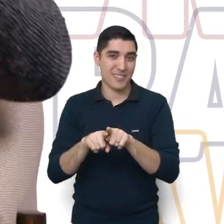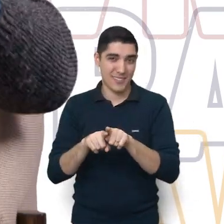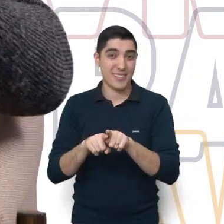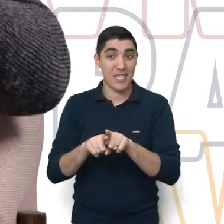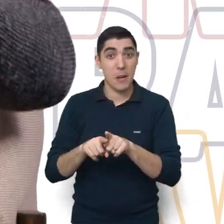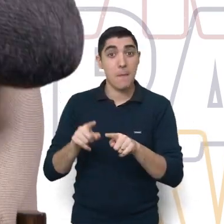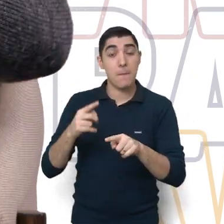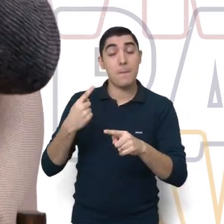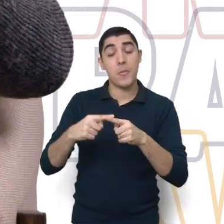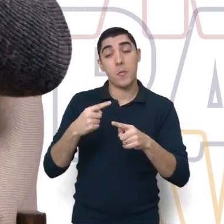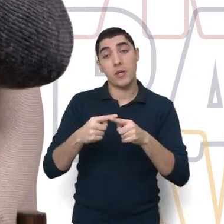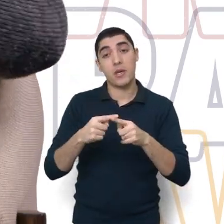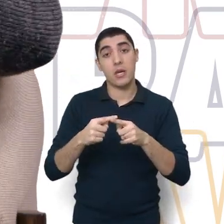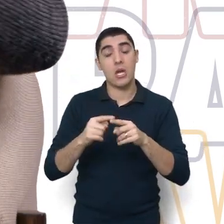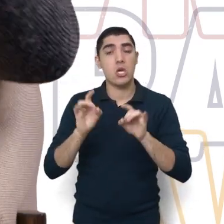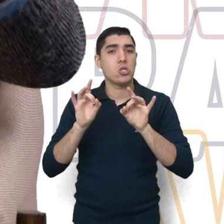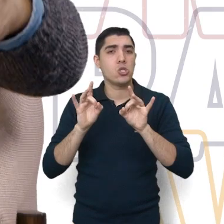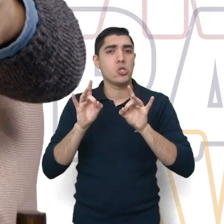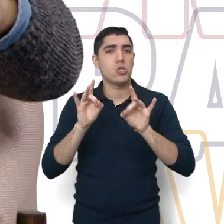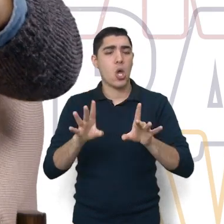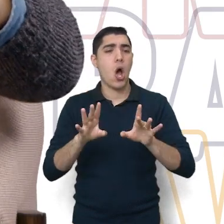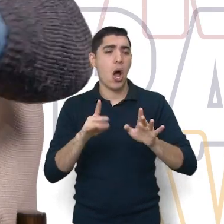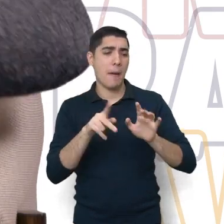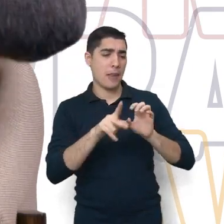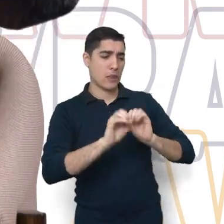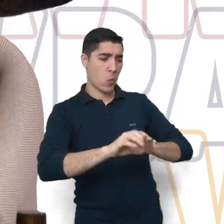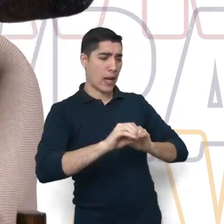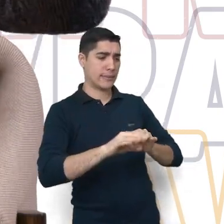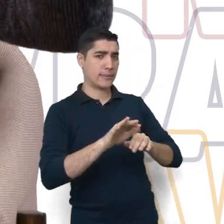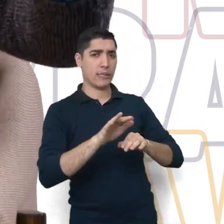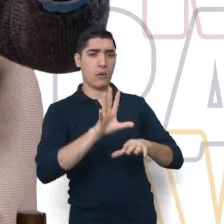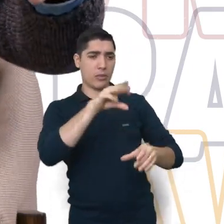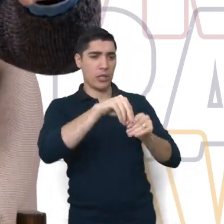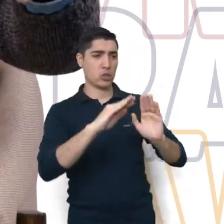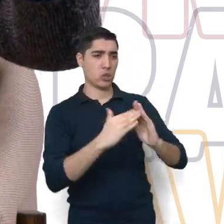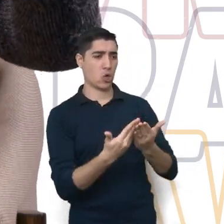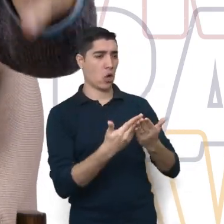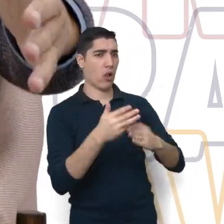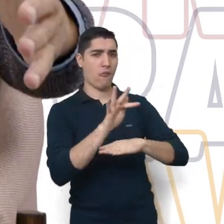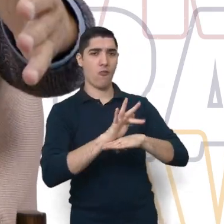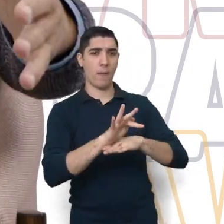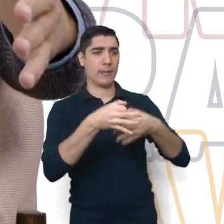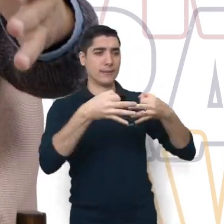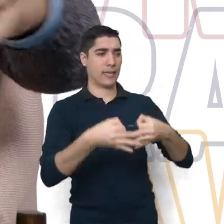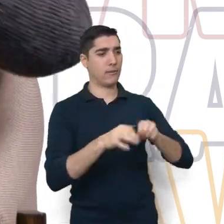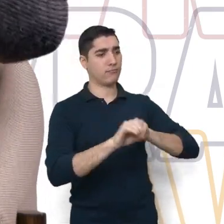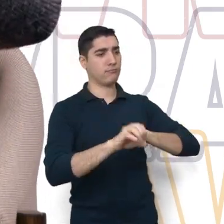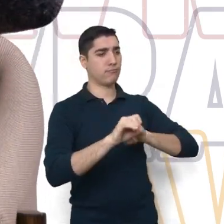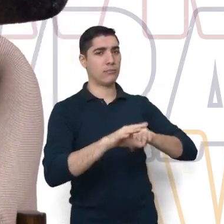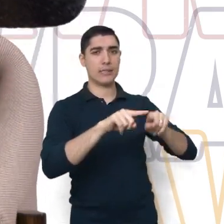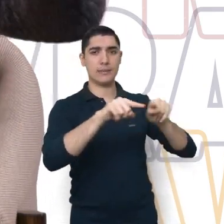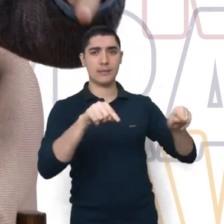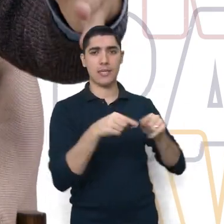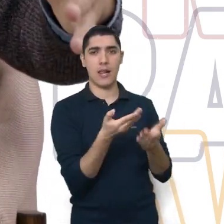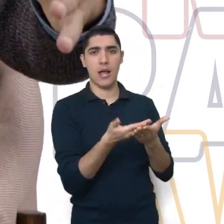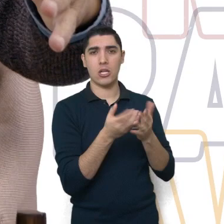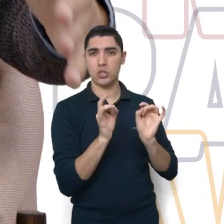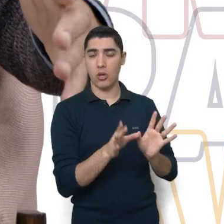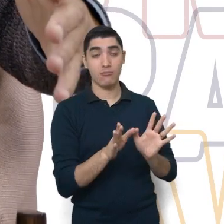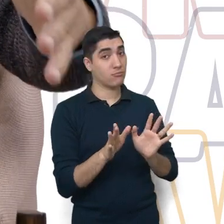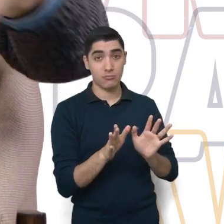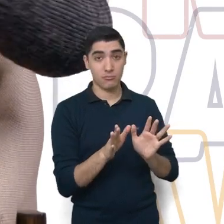extrapola os limites né da educação formal da sala de aula